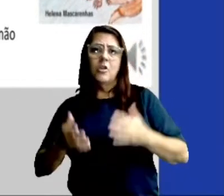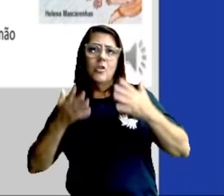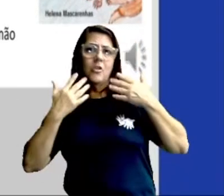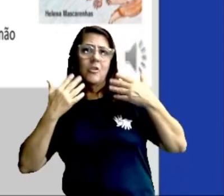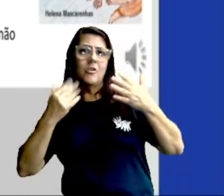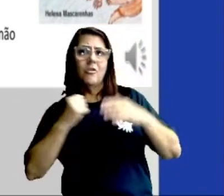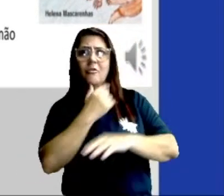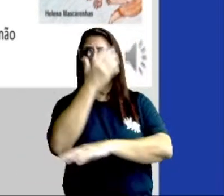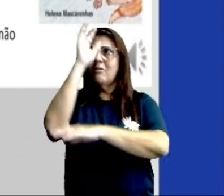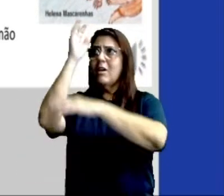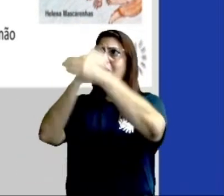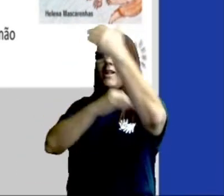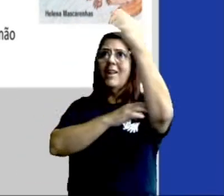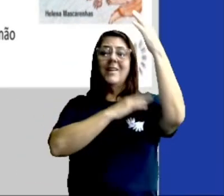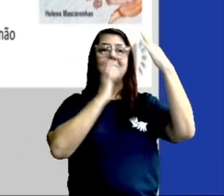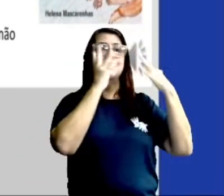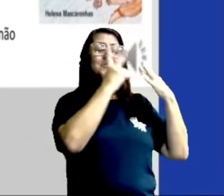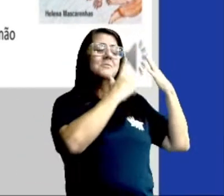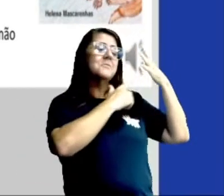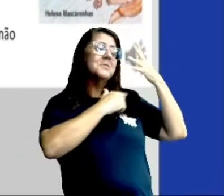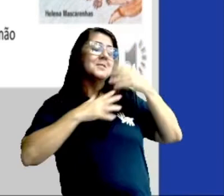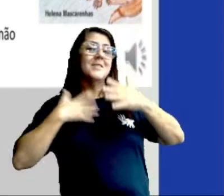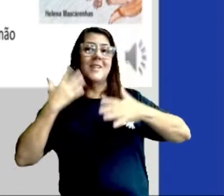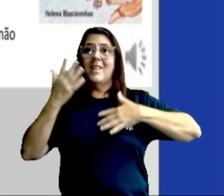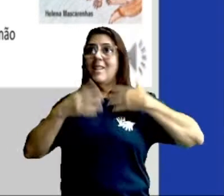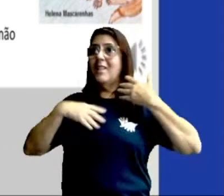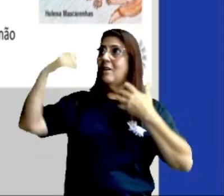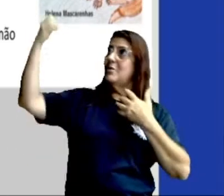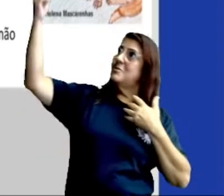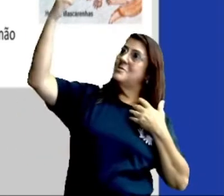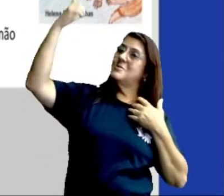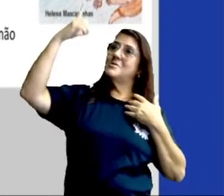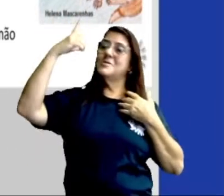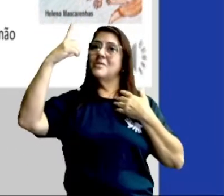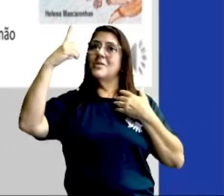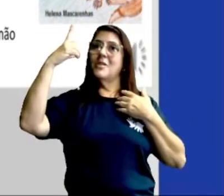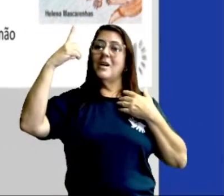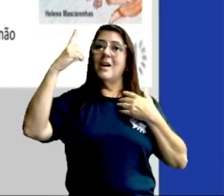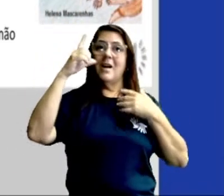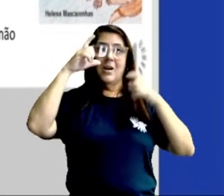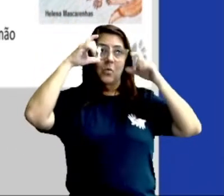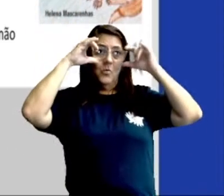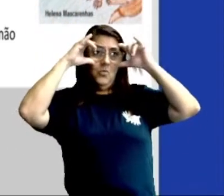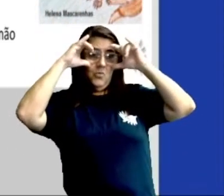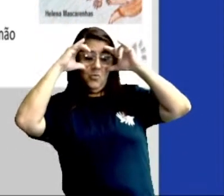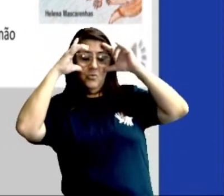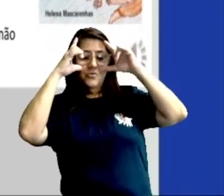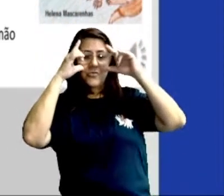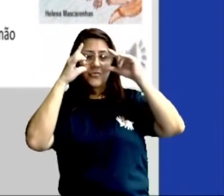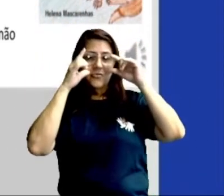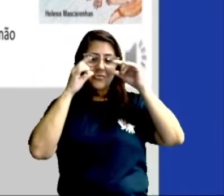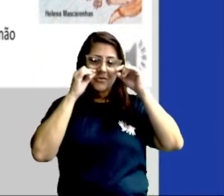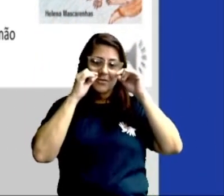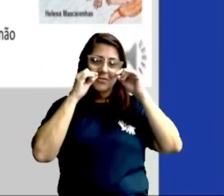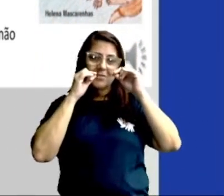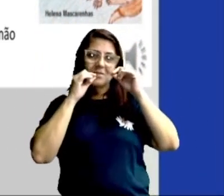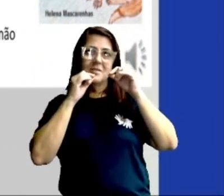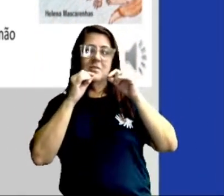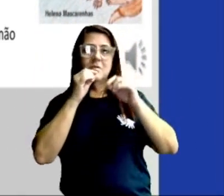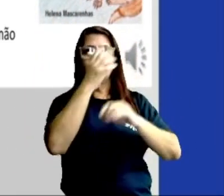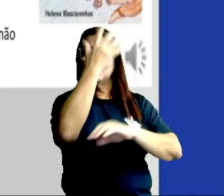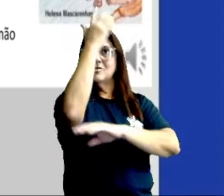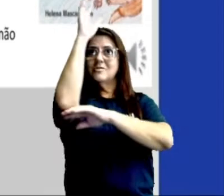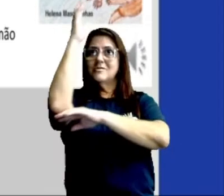a floresta fica mais alegre. O sol espanta a coruja, que fecha os olhos e que entra no toco